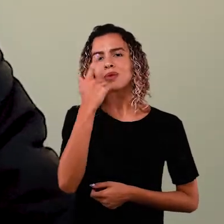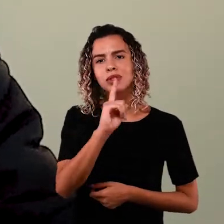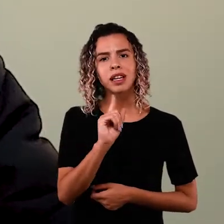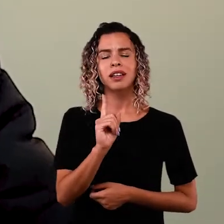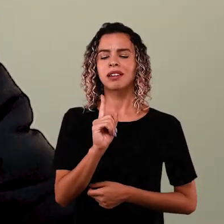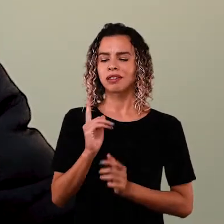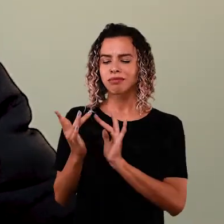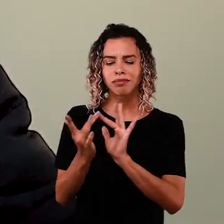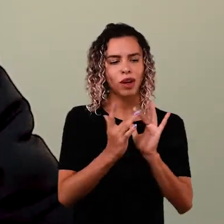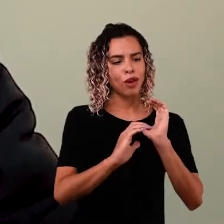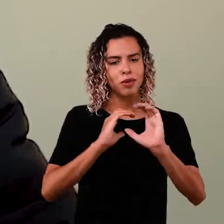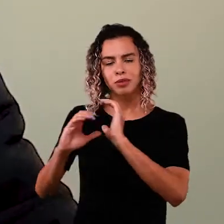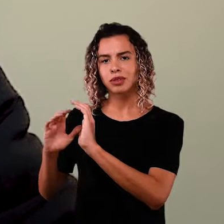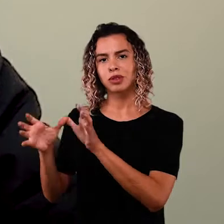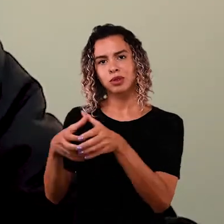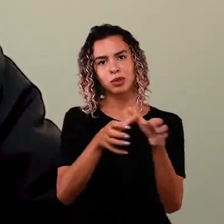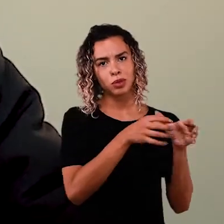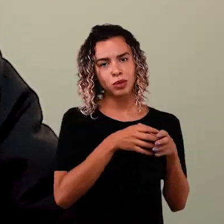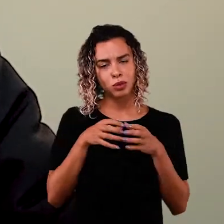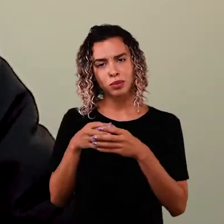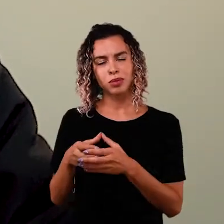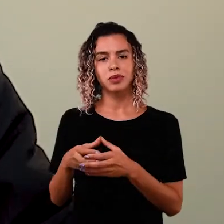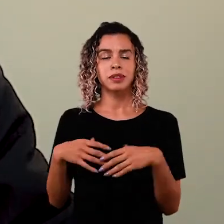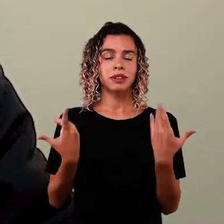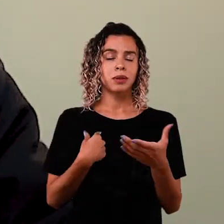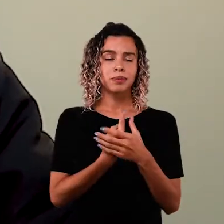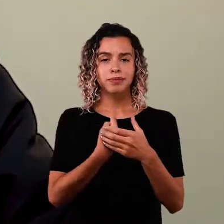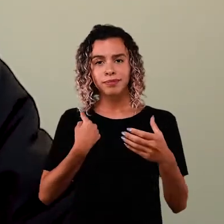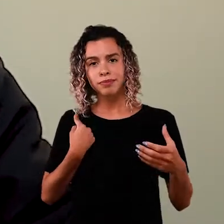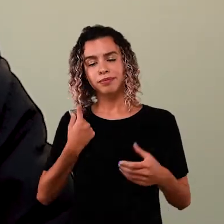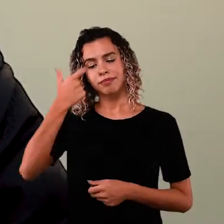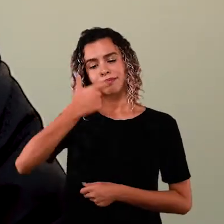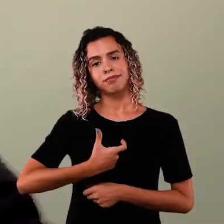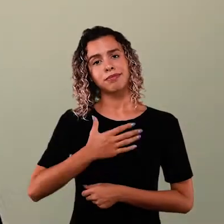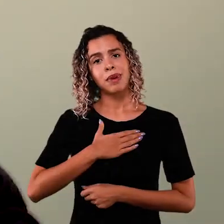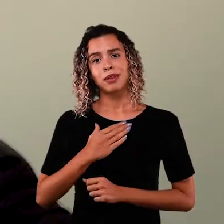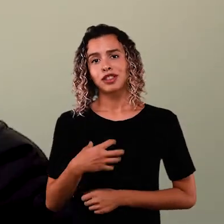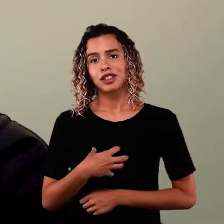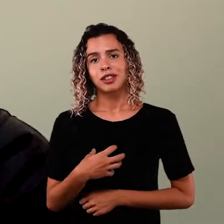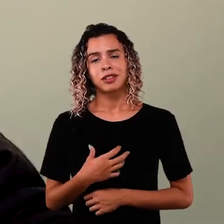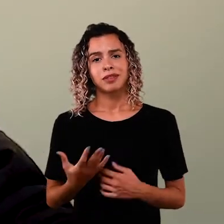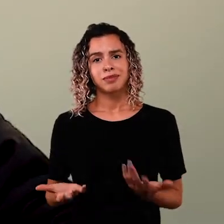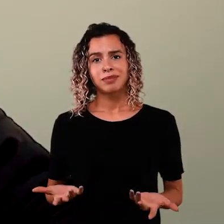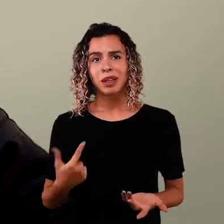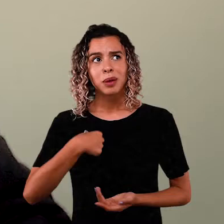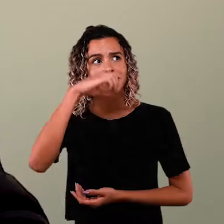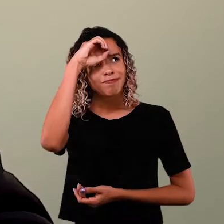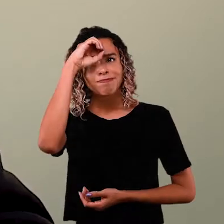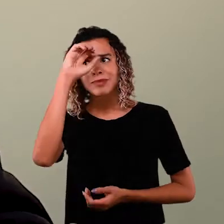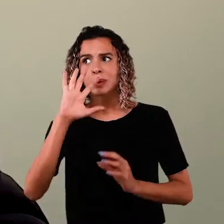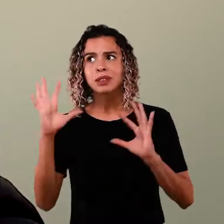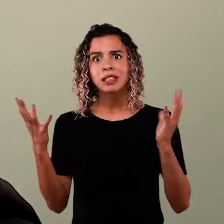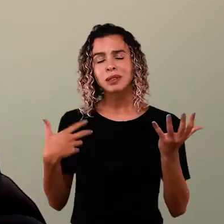se comunicar com os grupos. Então, você acaba sendo excluído por ser quem você é. E você não sabe o que está acontecendo